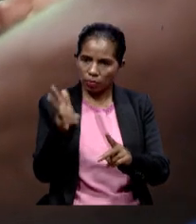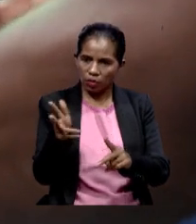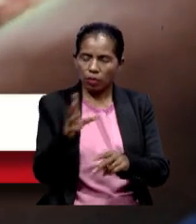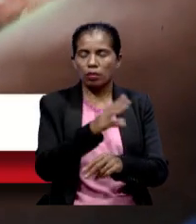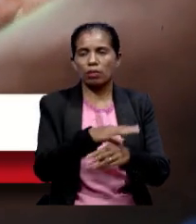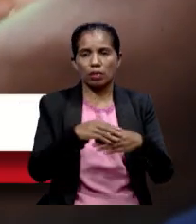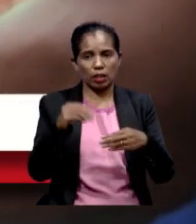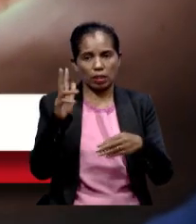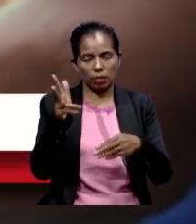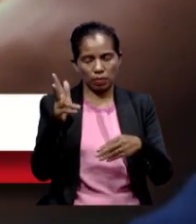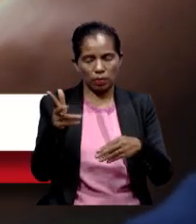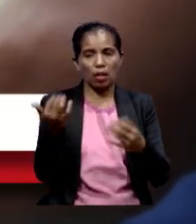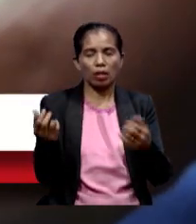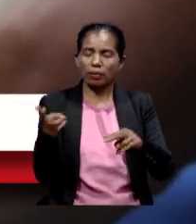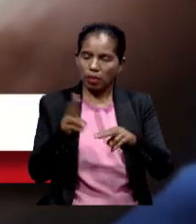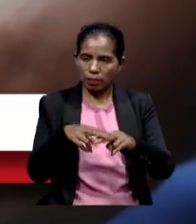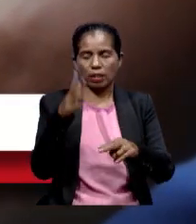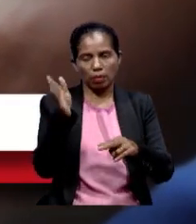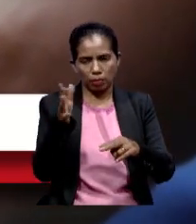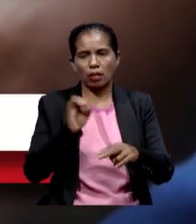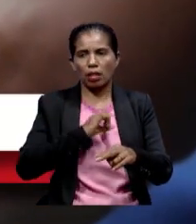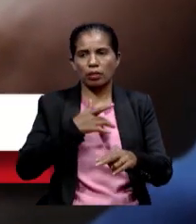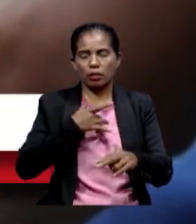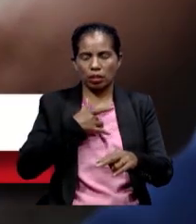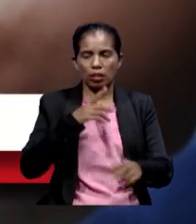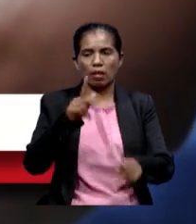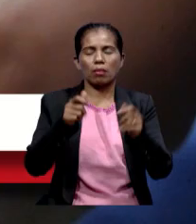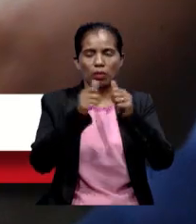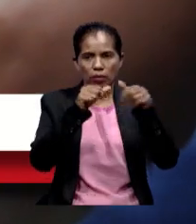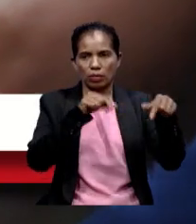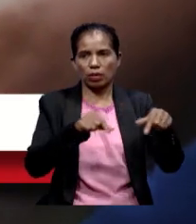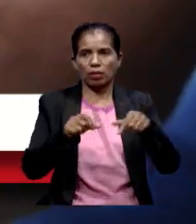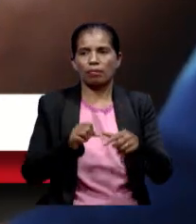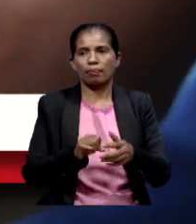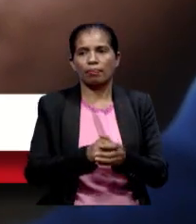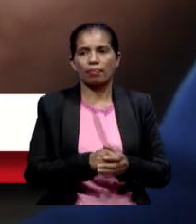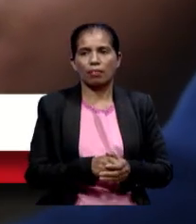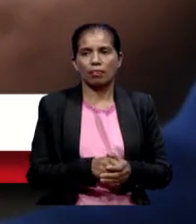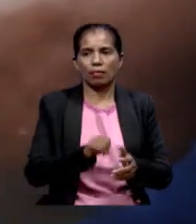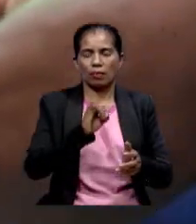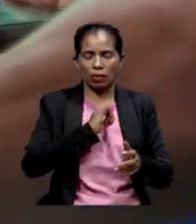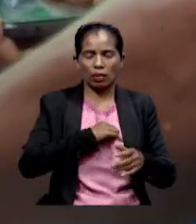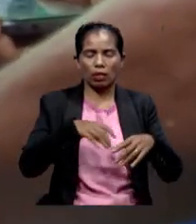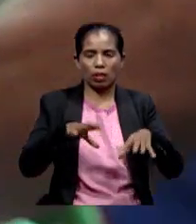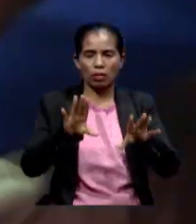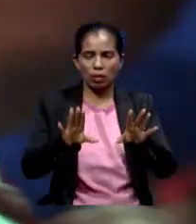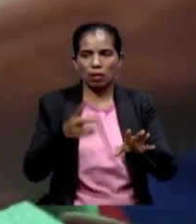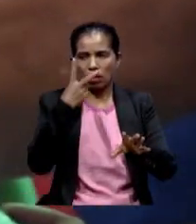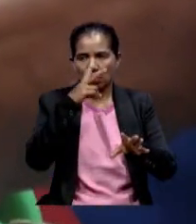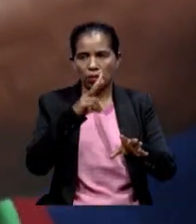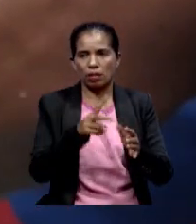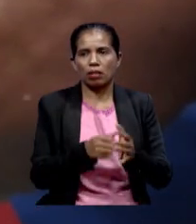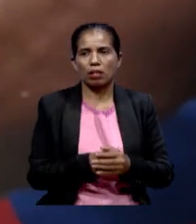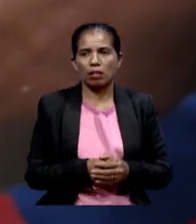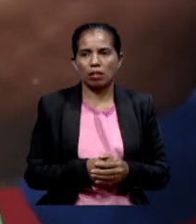fulan da aumenta ba 50, ami sente tambah hau ema di pesense ida pa ampila pali pa manu putu amsin hausinti tambah katua samnen